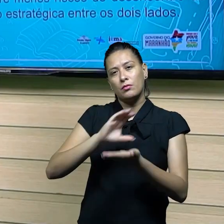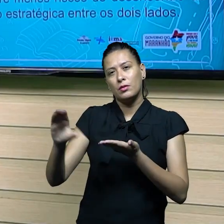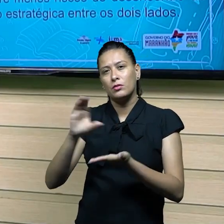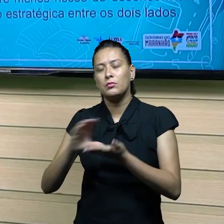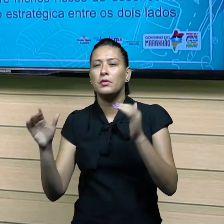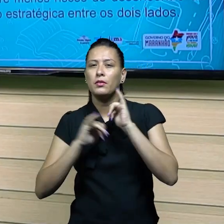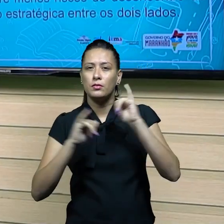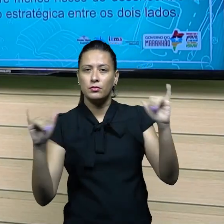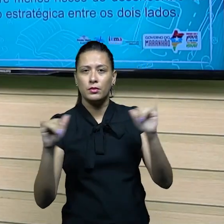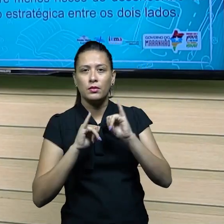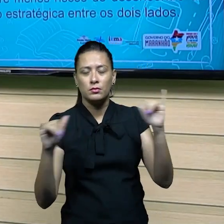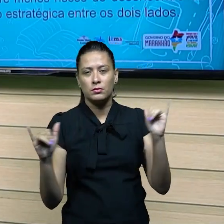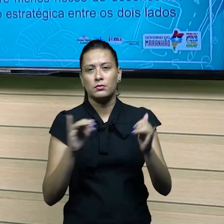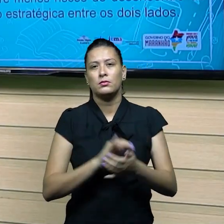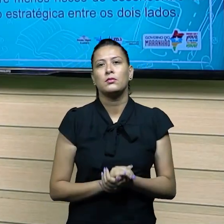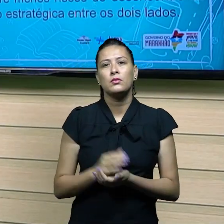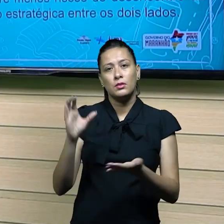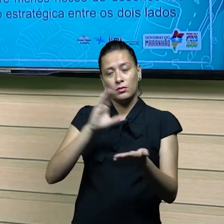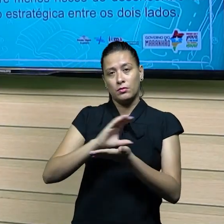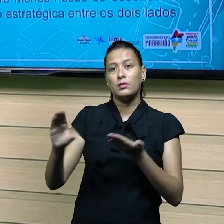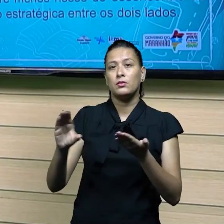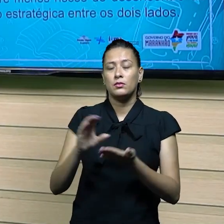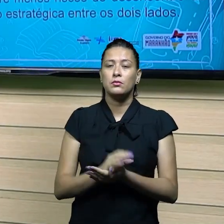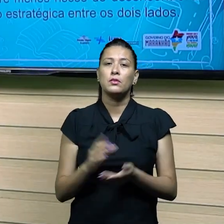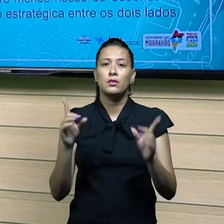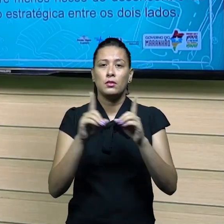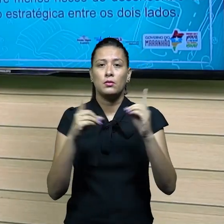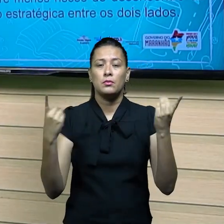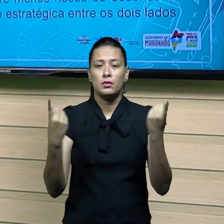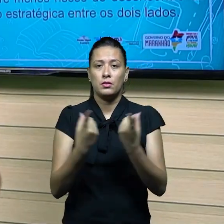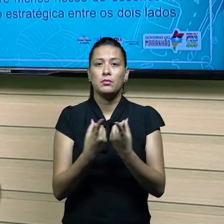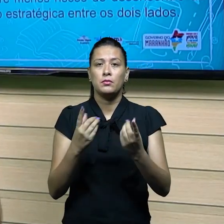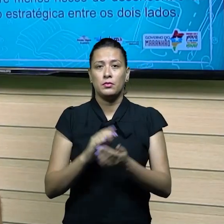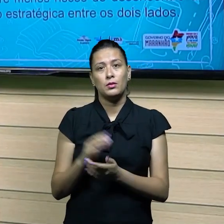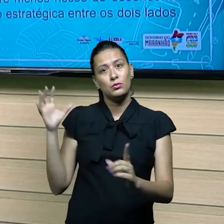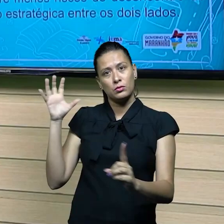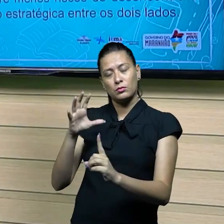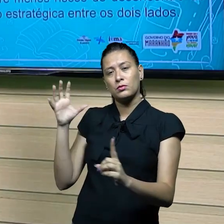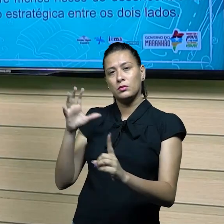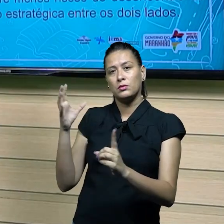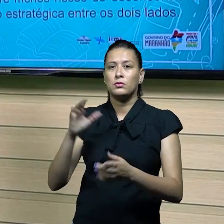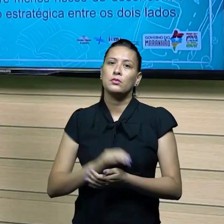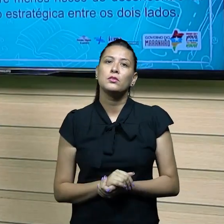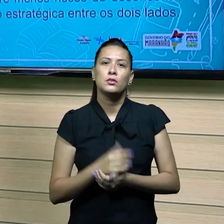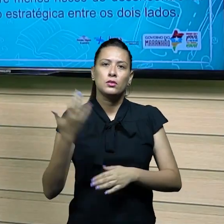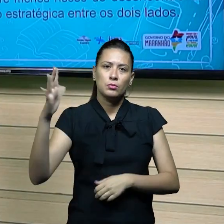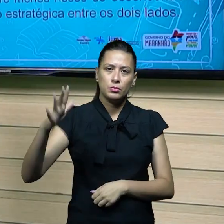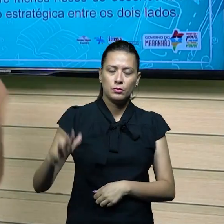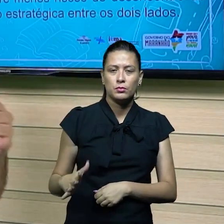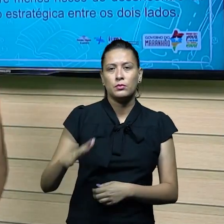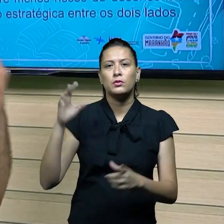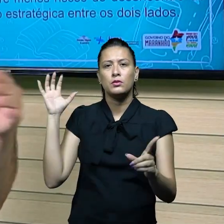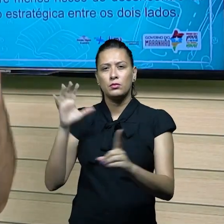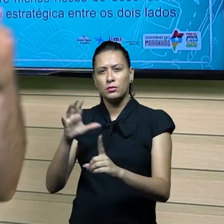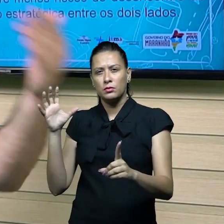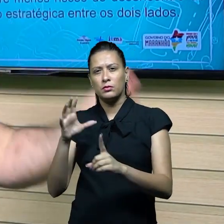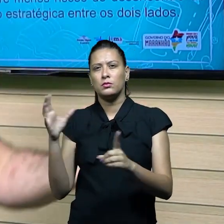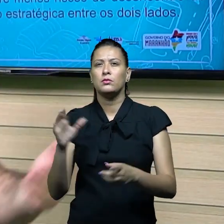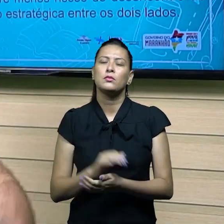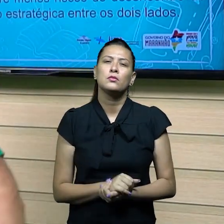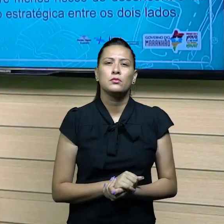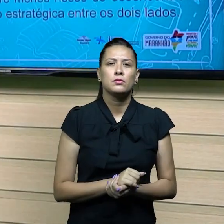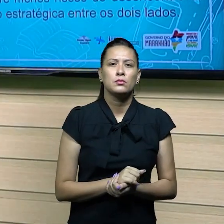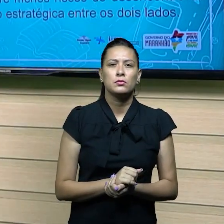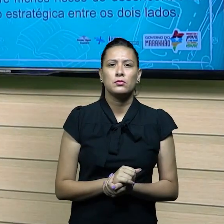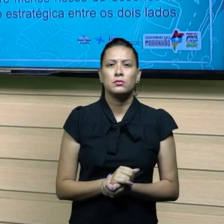fazer investimentos em setores que influenciem promoções, que influenciem qualquer coisa que vai